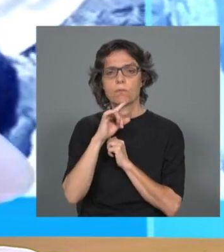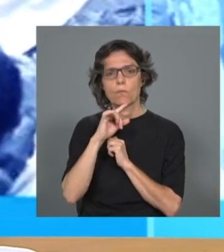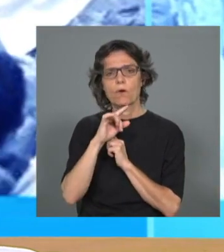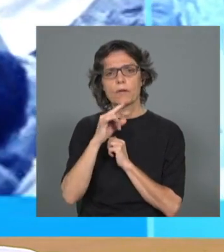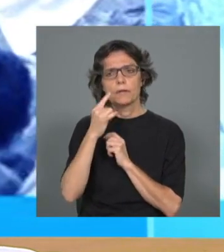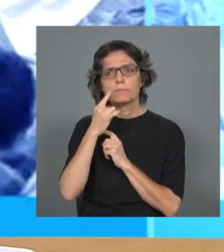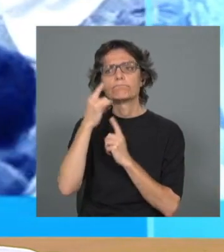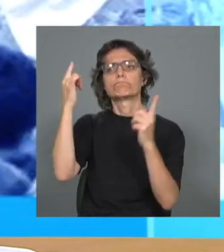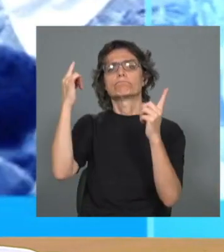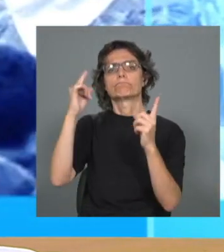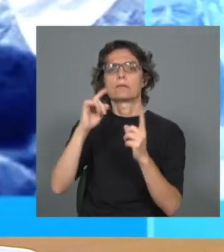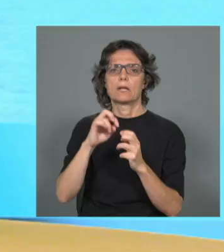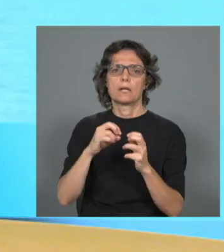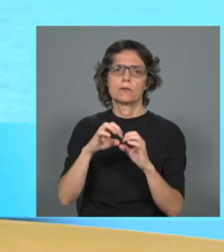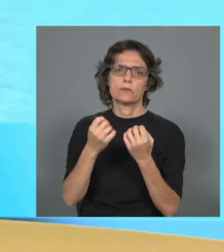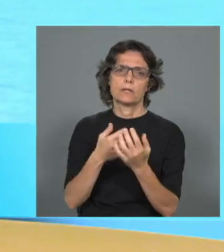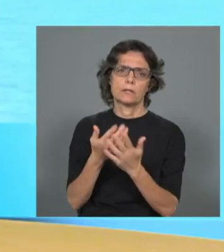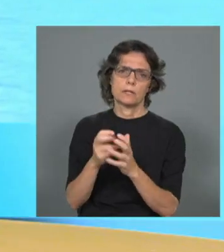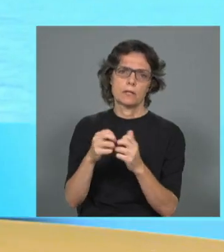se procurar soluções. Mas